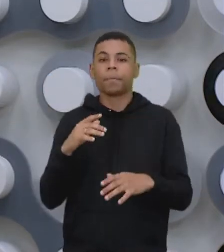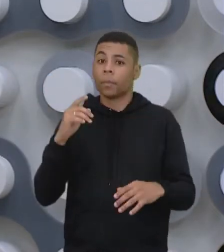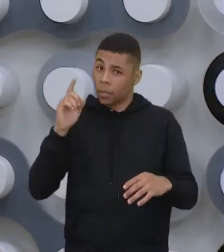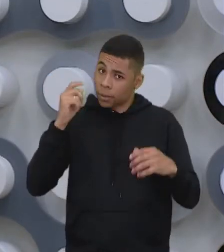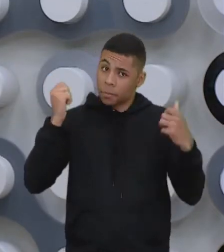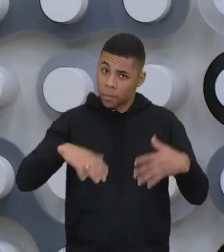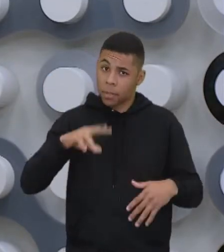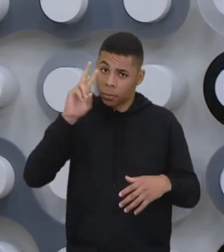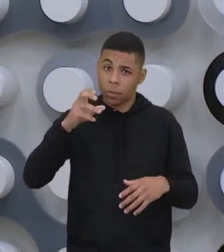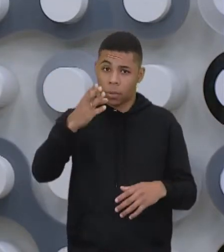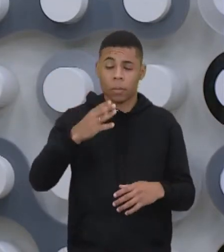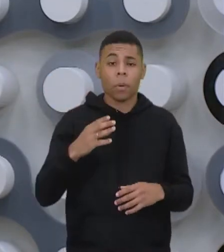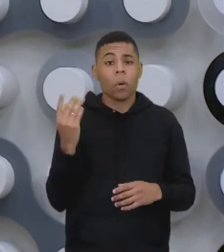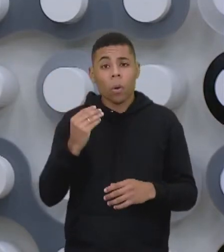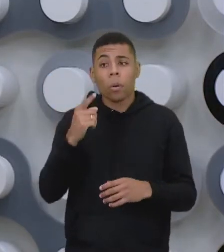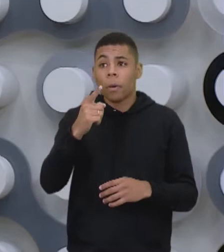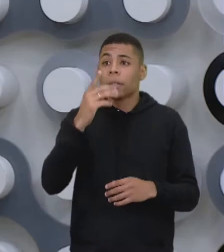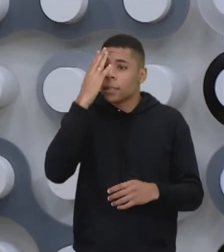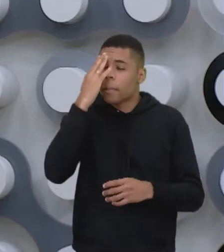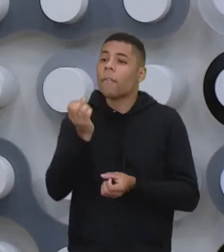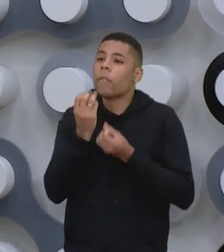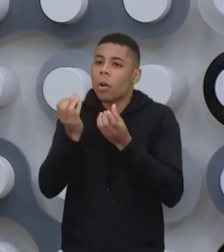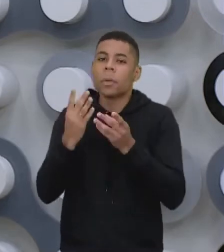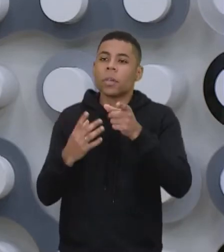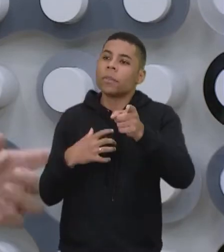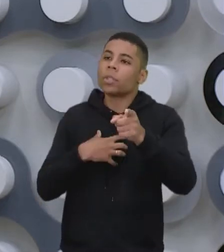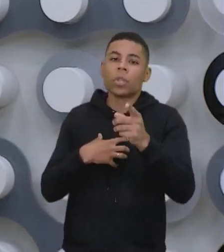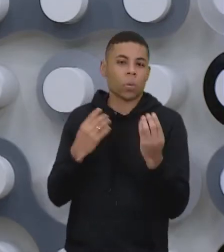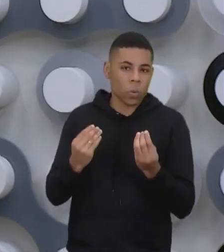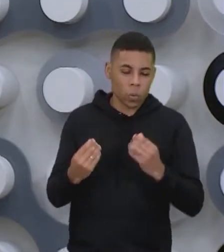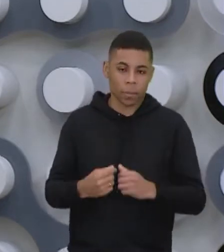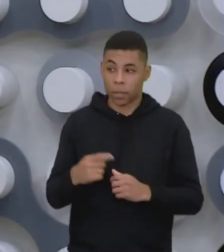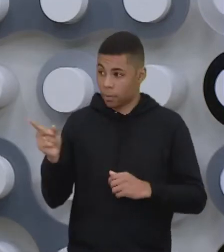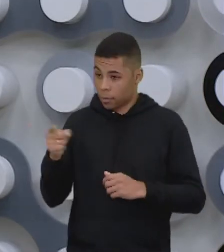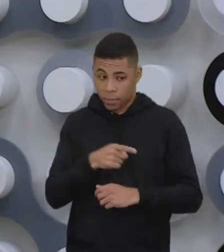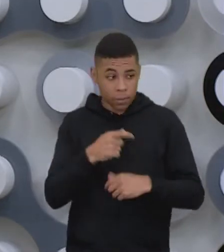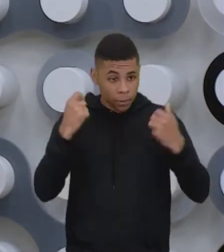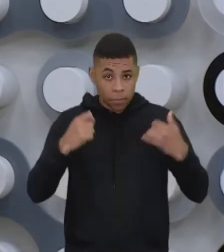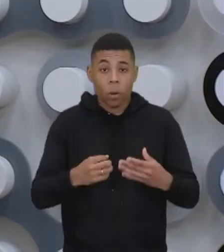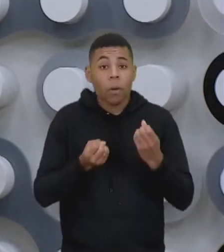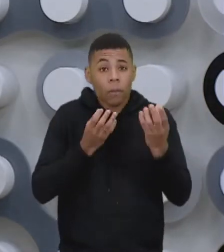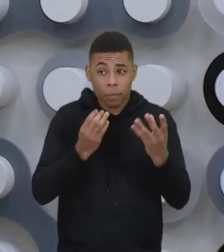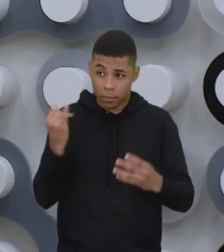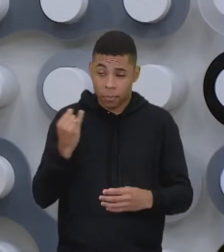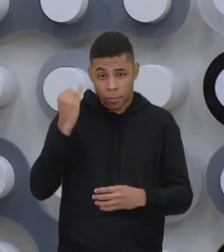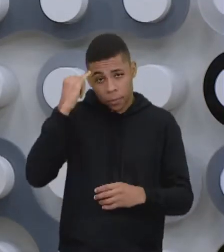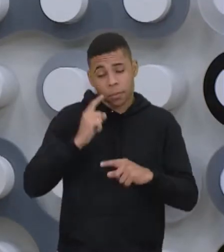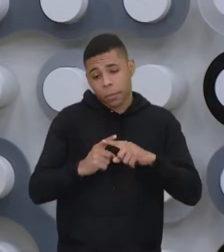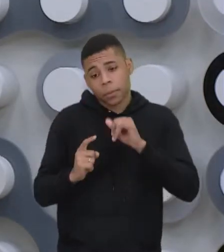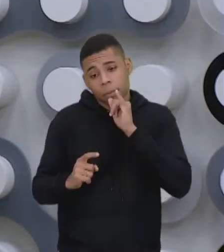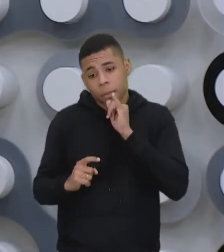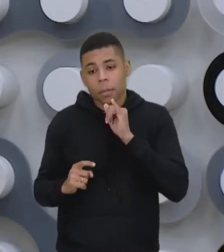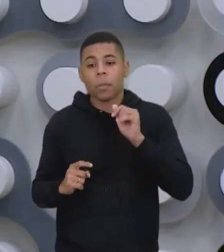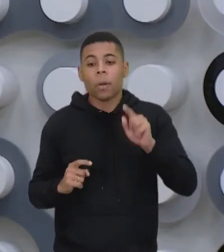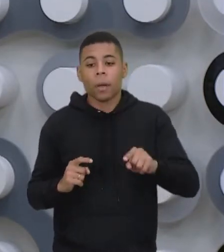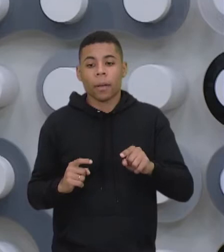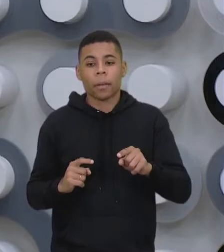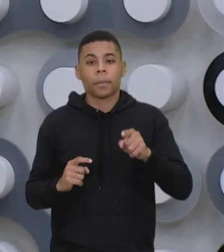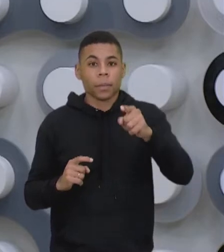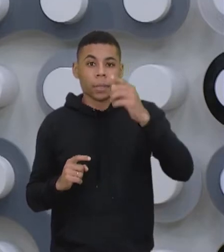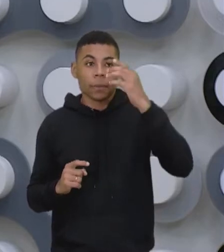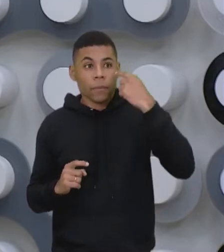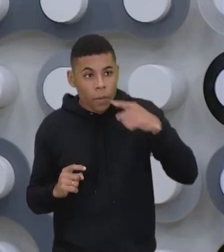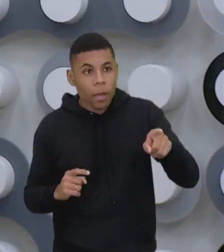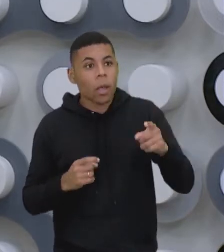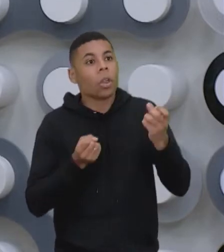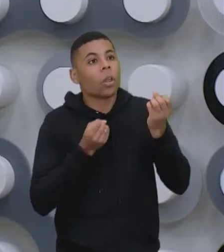analisar e como lidar com a informação. Porque acontece, vocês dois trouxeram coisas importantíssimas, que é o quê? A gente pegar... ver uma